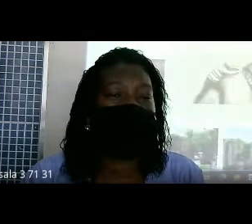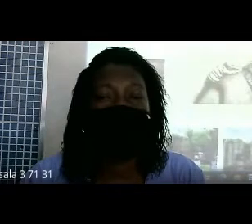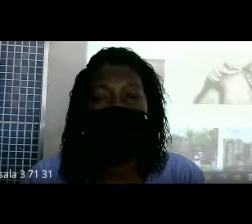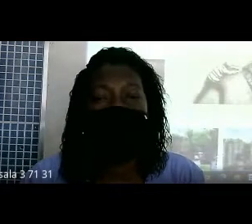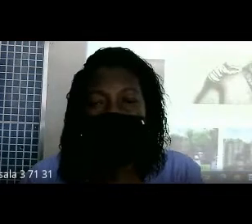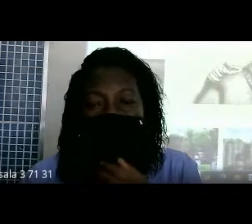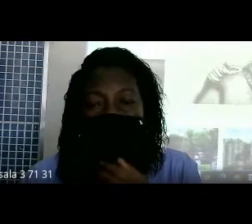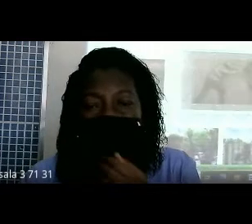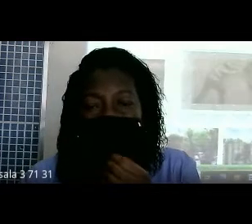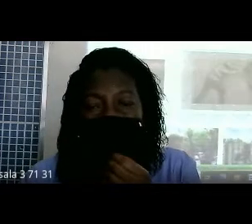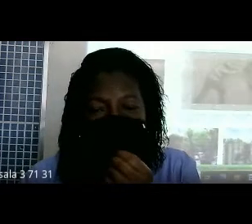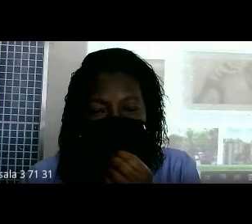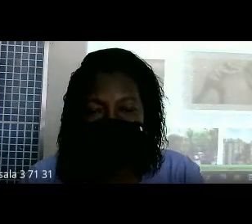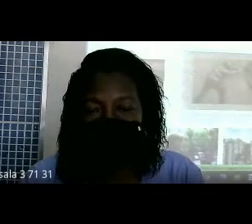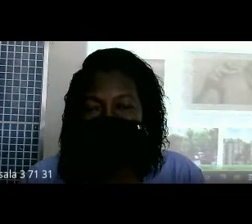Aqui tem até